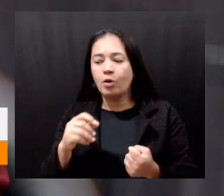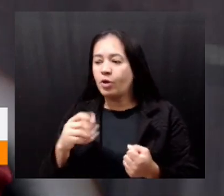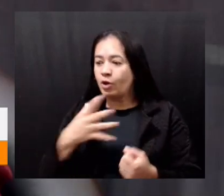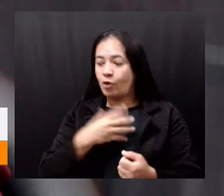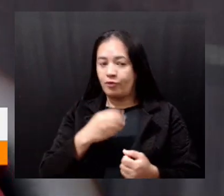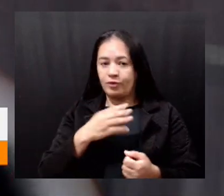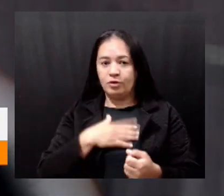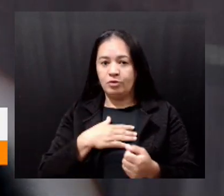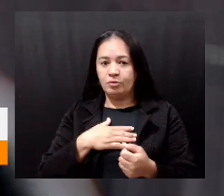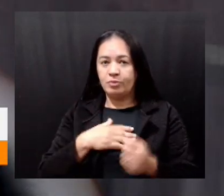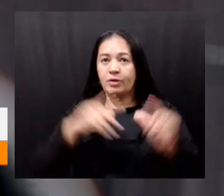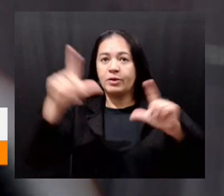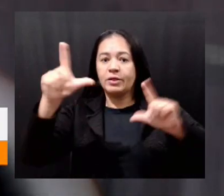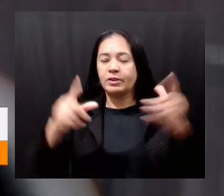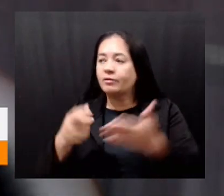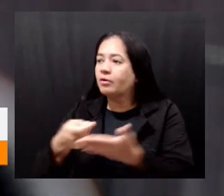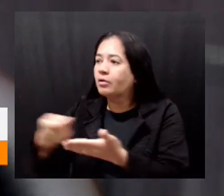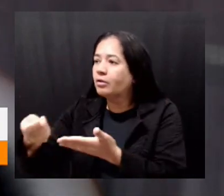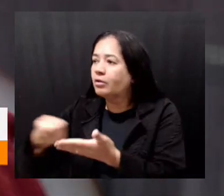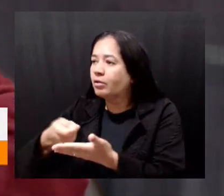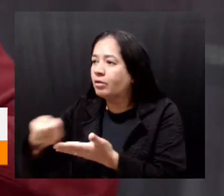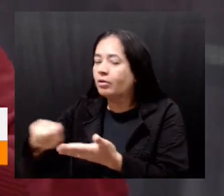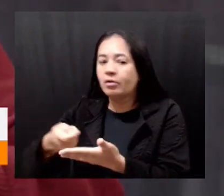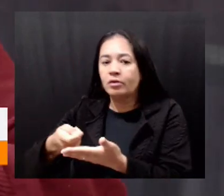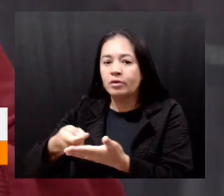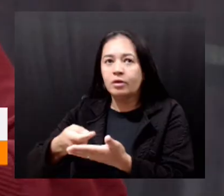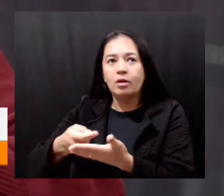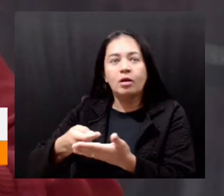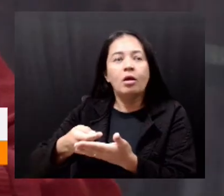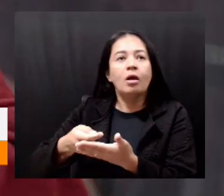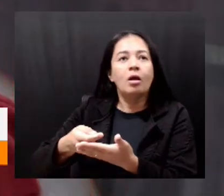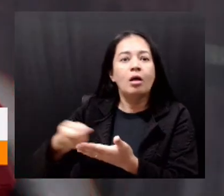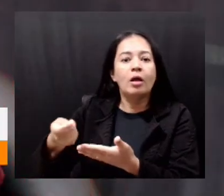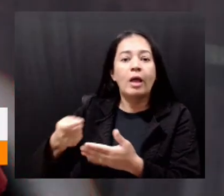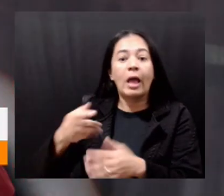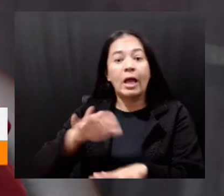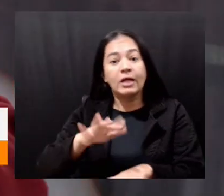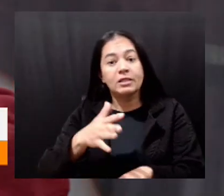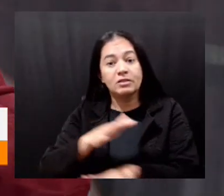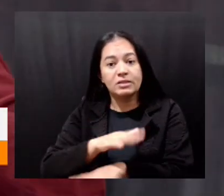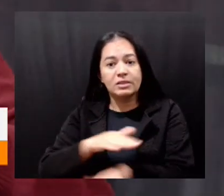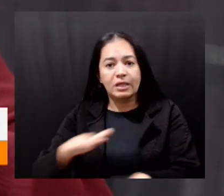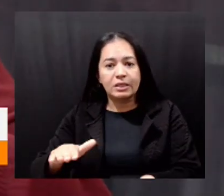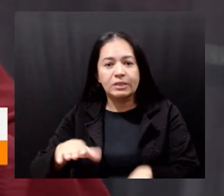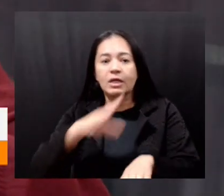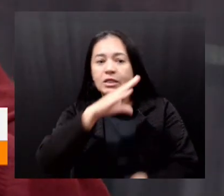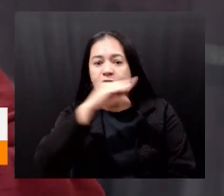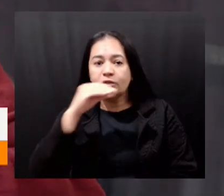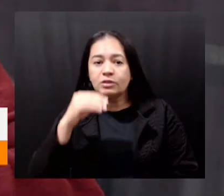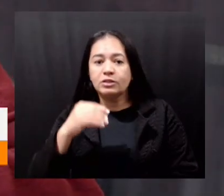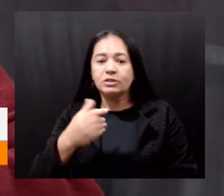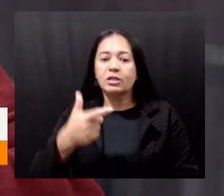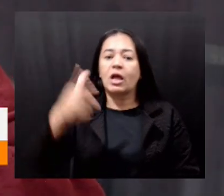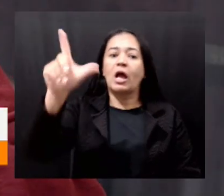ligada, passando a notícia, submetendo muitas vezes a criança, né, ou adolescente a mais uma carga de notícias que envolve um